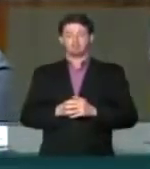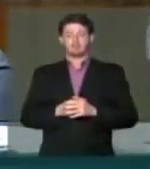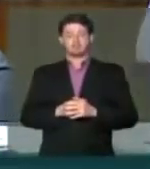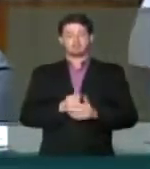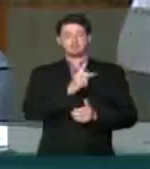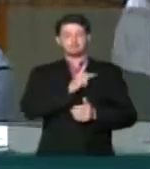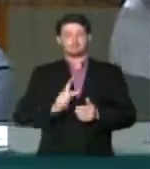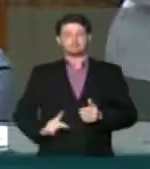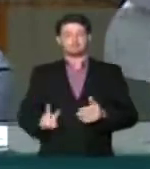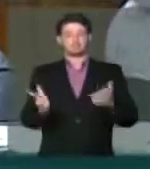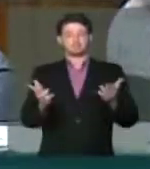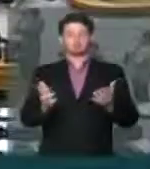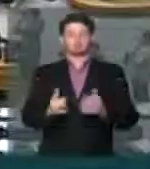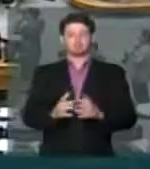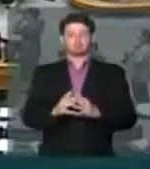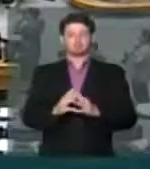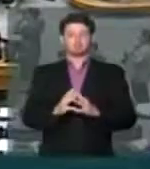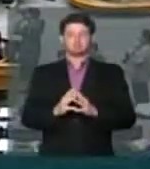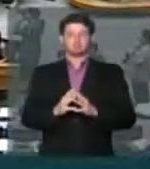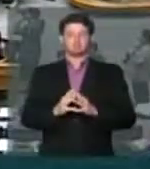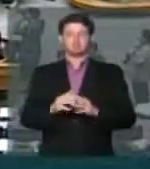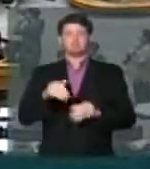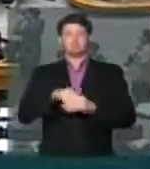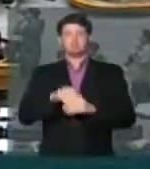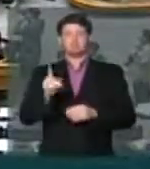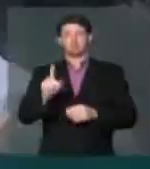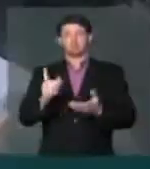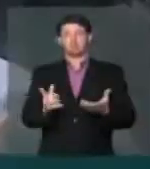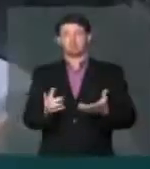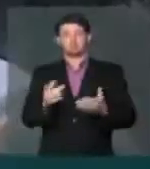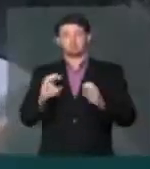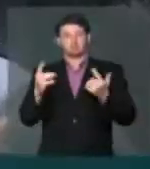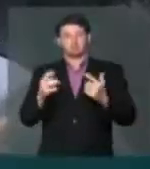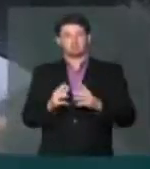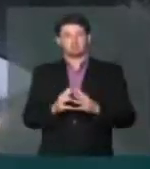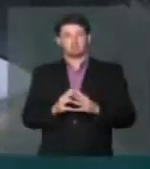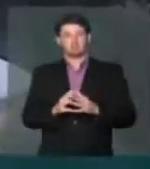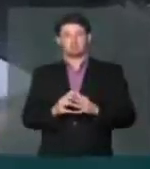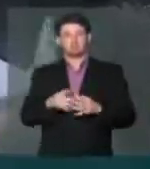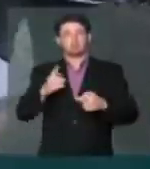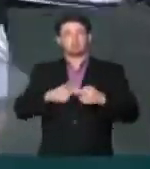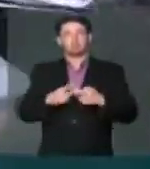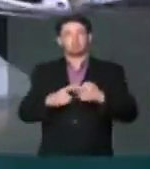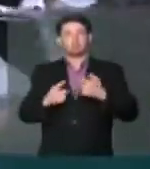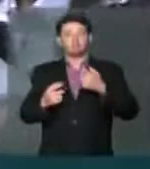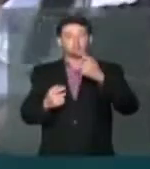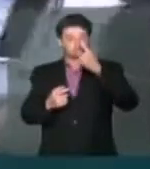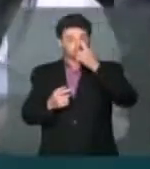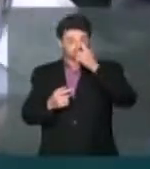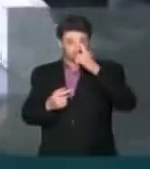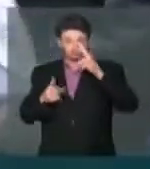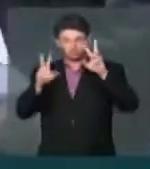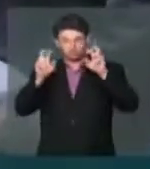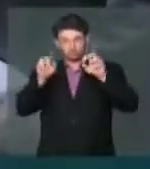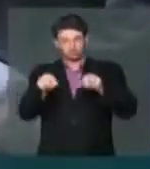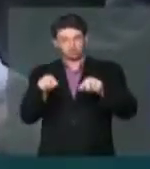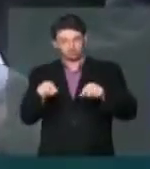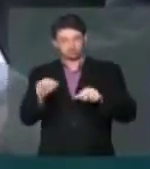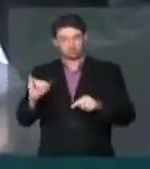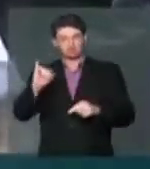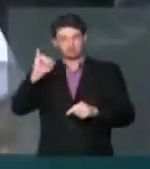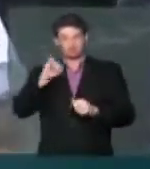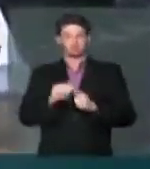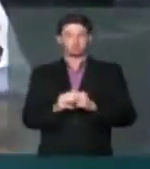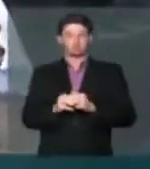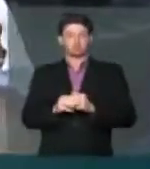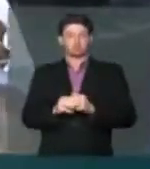Senhor presidente, a bancada do PPS vai votar não, evidente. Até porque um tema dessa importância